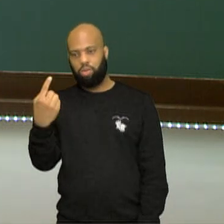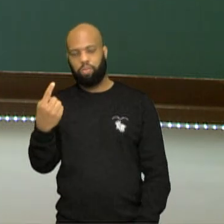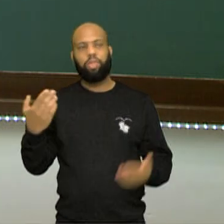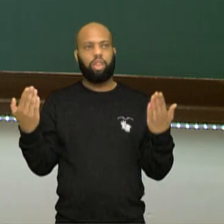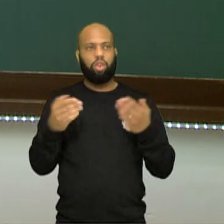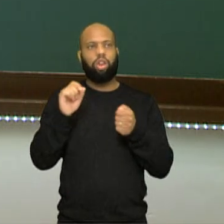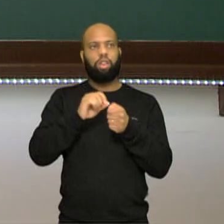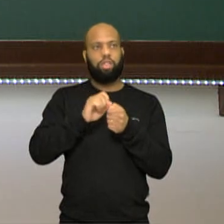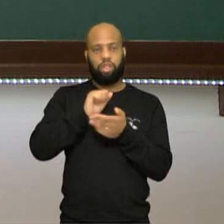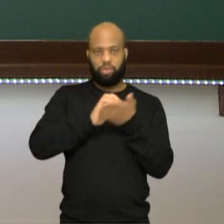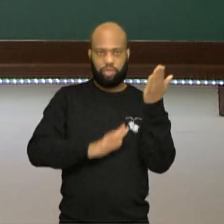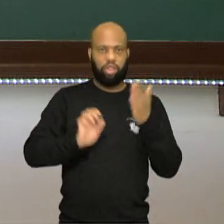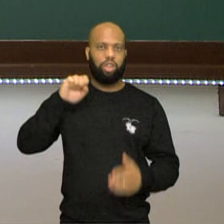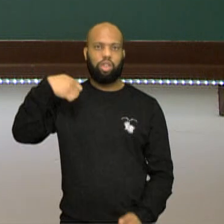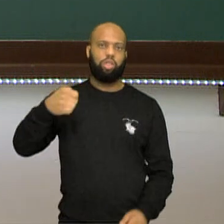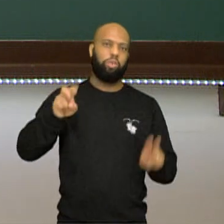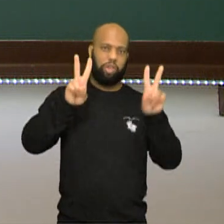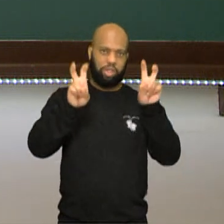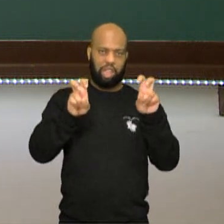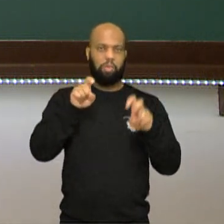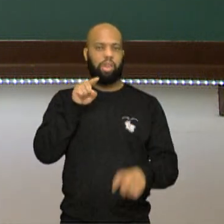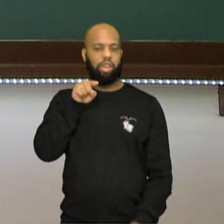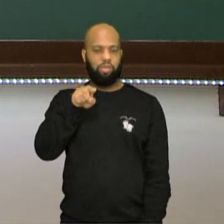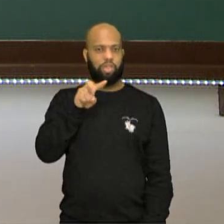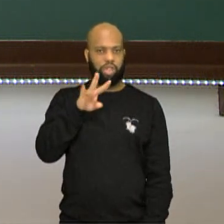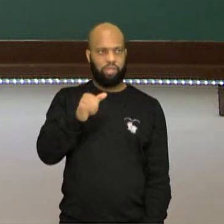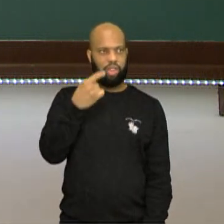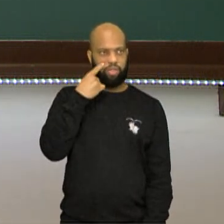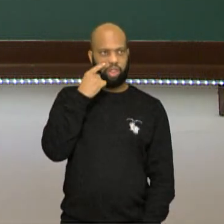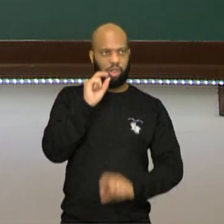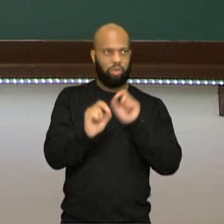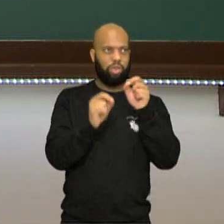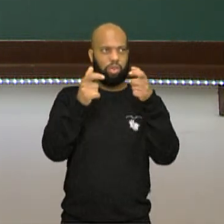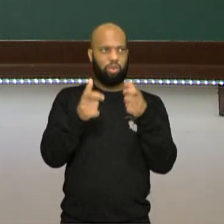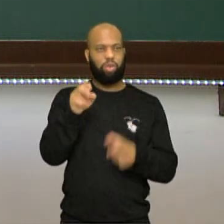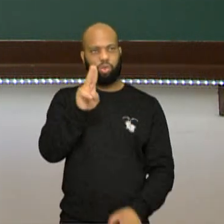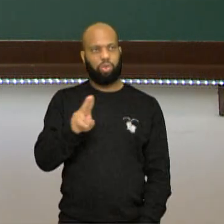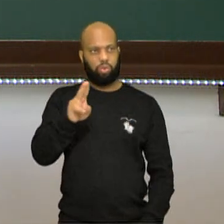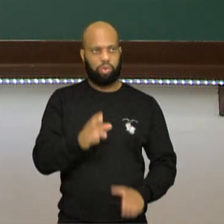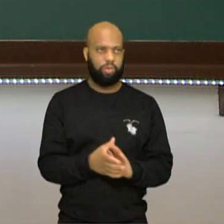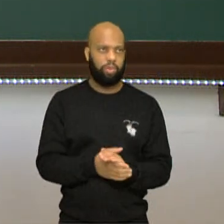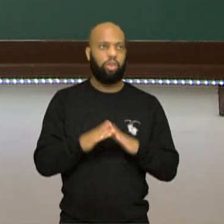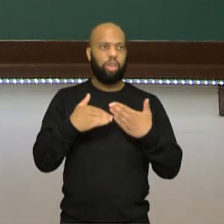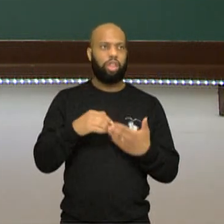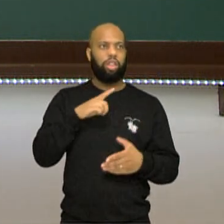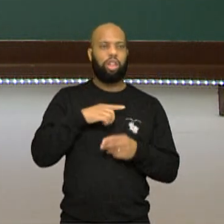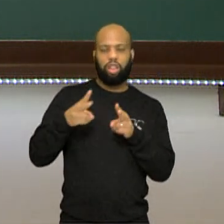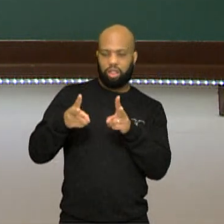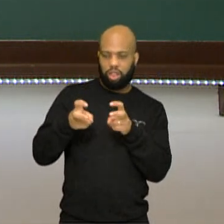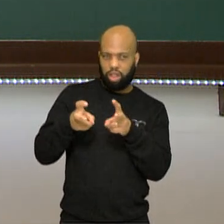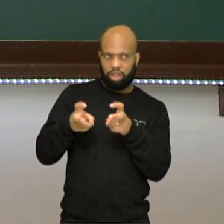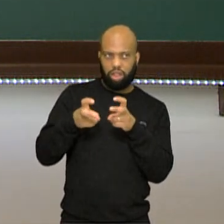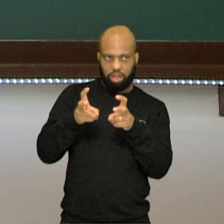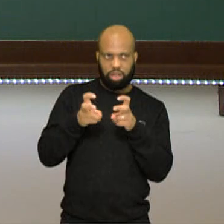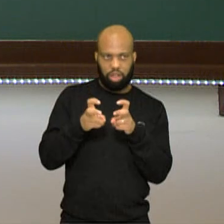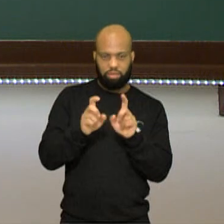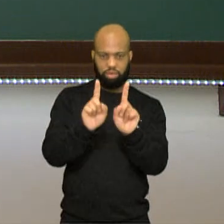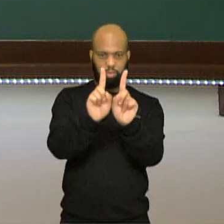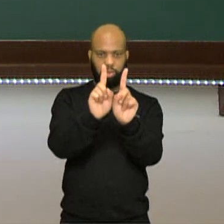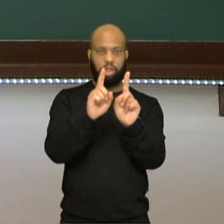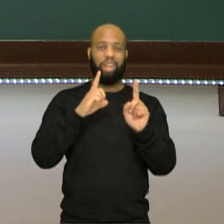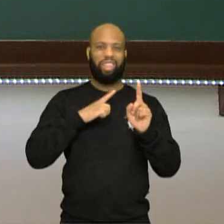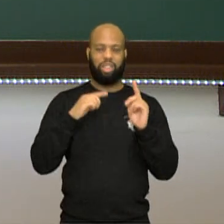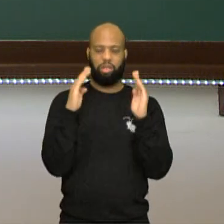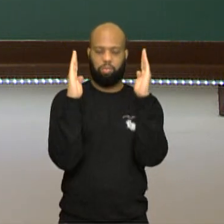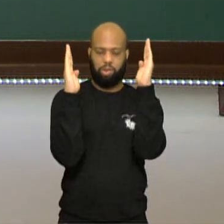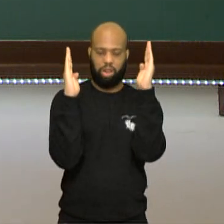Vamos fazer uma atividade sobre isso para você ver uma aplicação do capacitor. Um sensor capacitivo de placas planas e paralelas